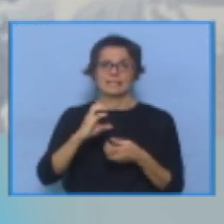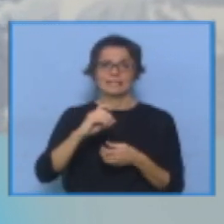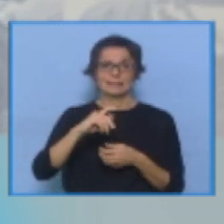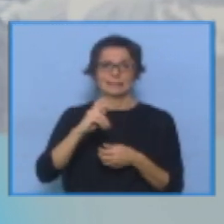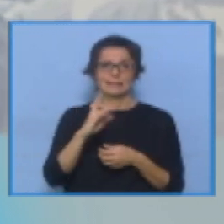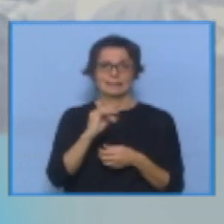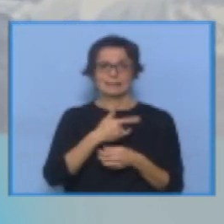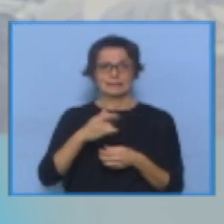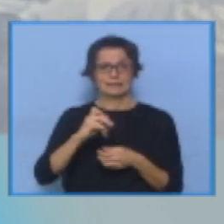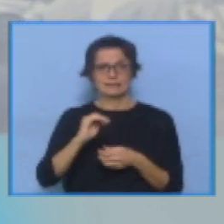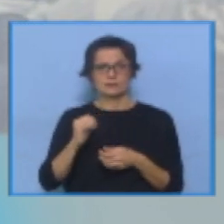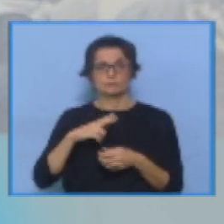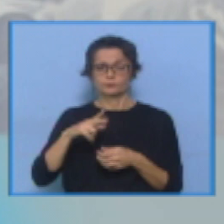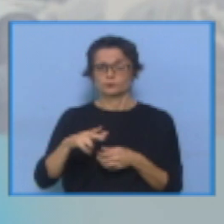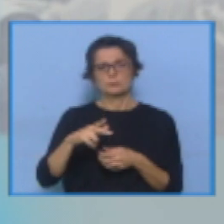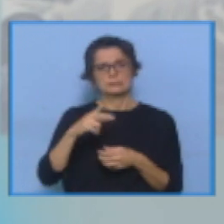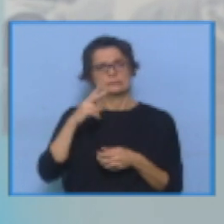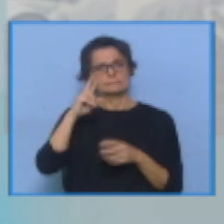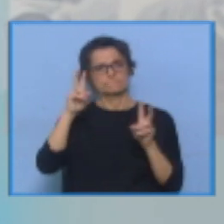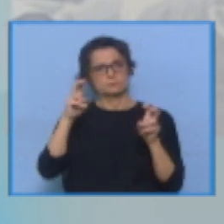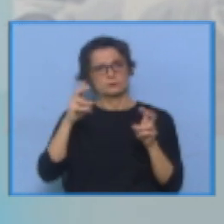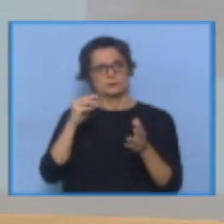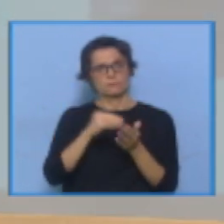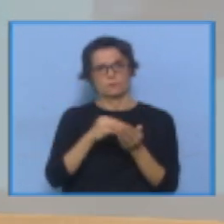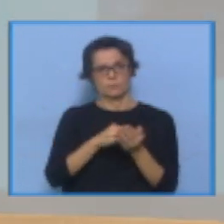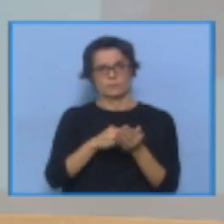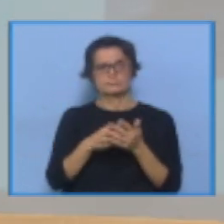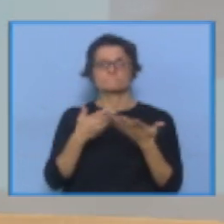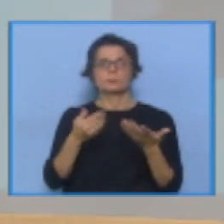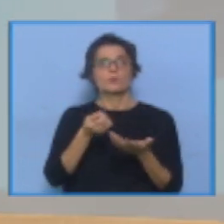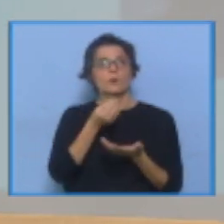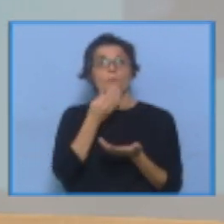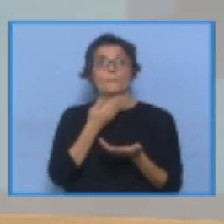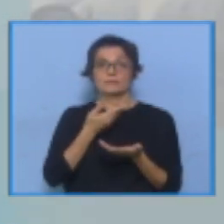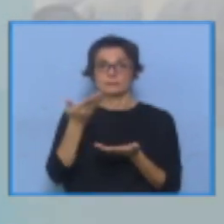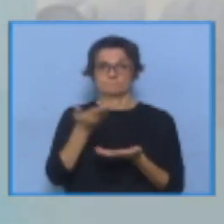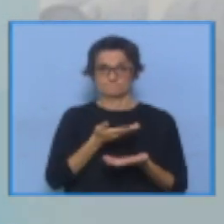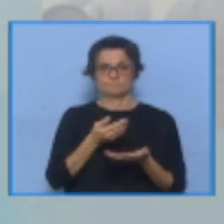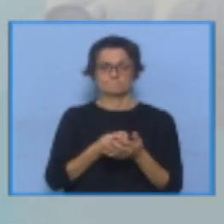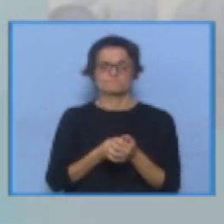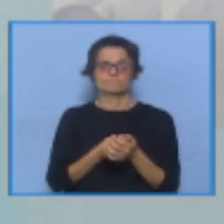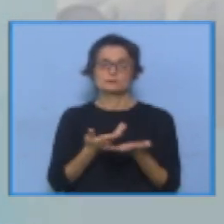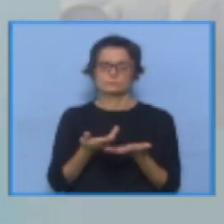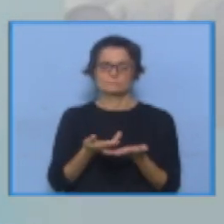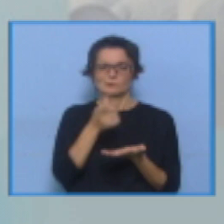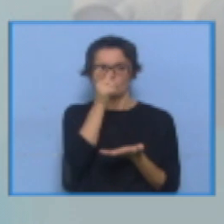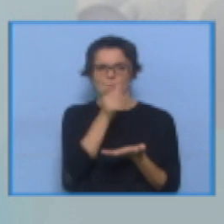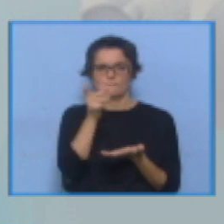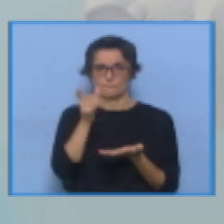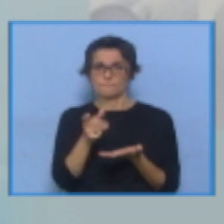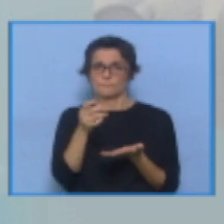fenómeno da pobreza. Pedro Vaz Pato, obrigado por estar aqui no programa Eclésia. Desta vez, os pobres no centro